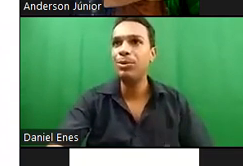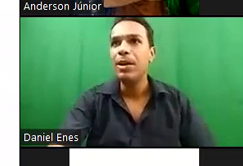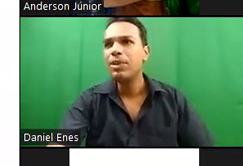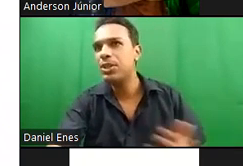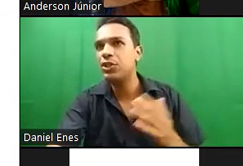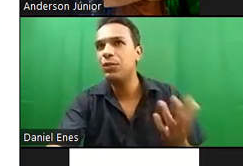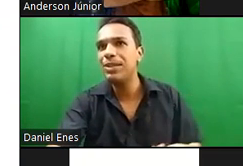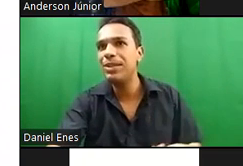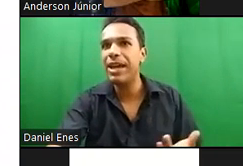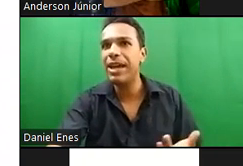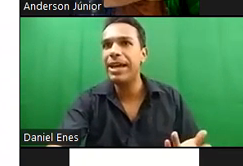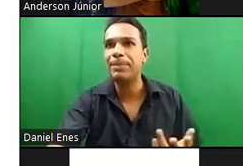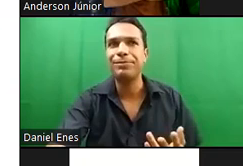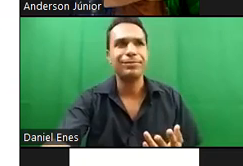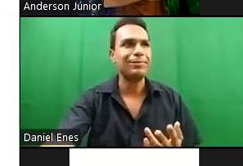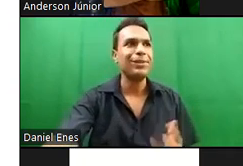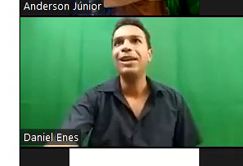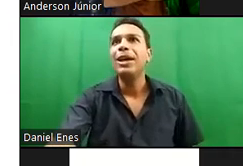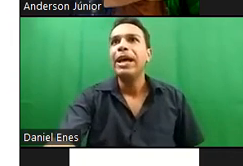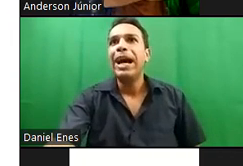para substantivo ou vice-versa.